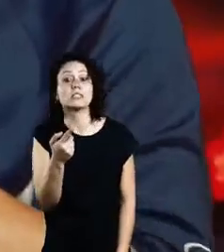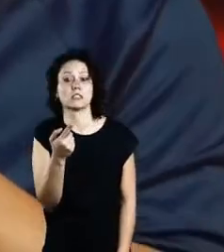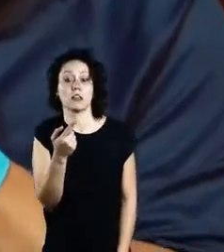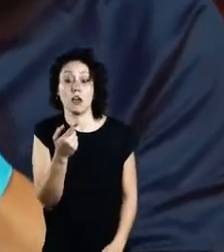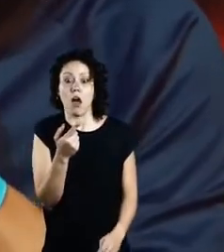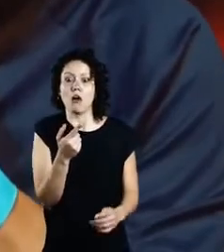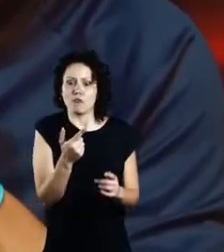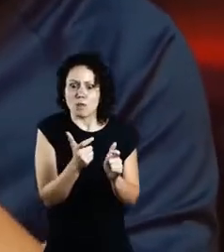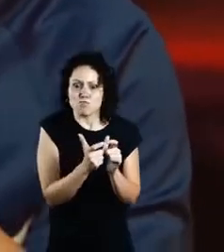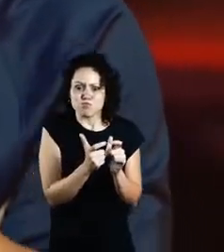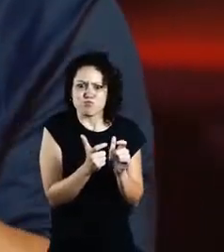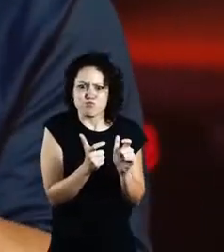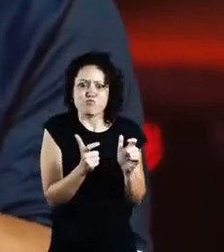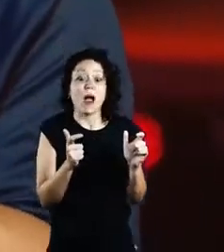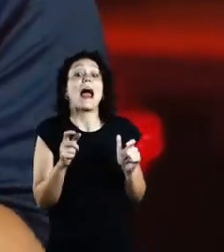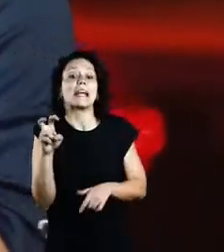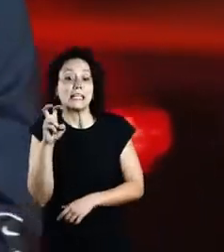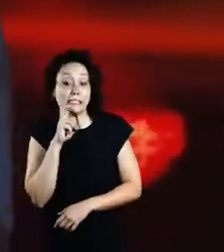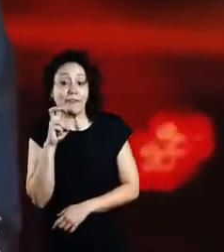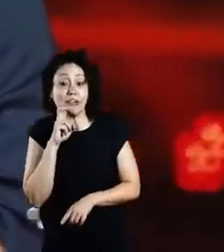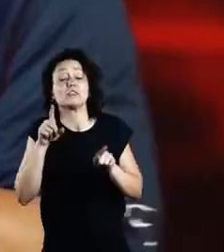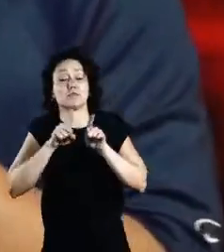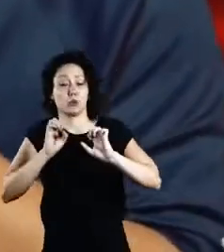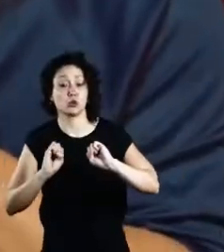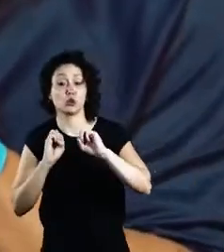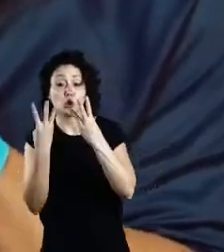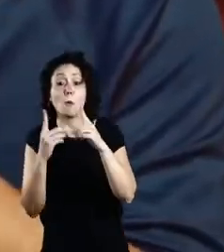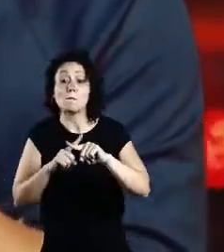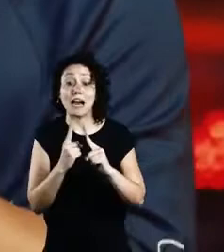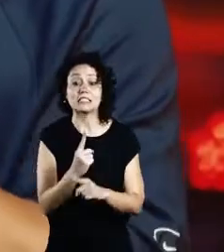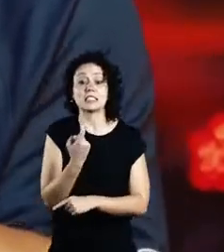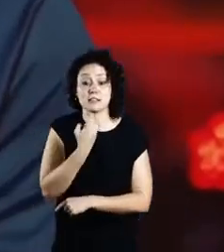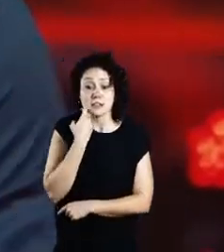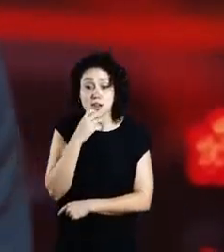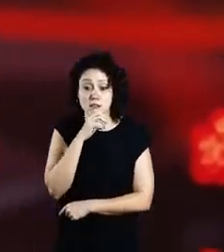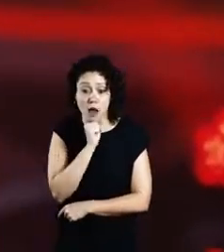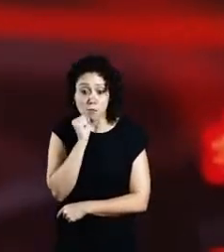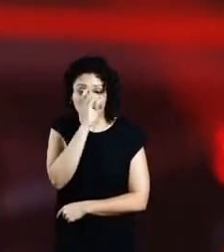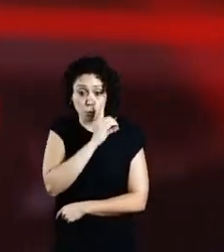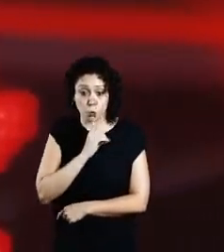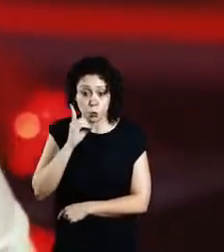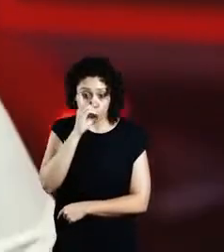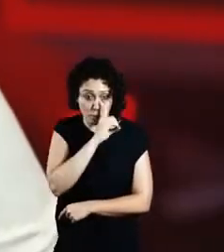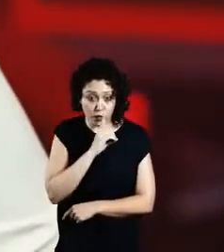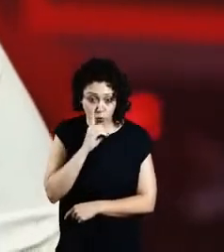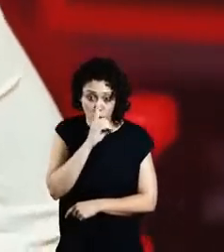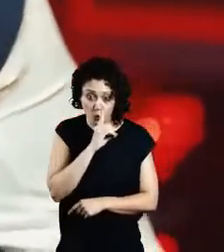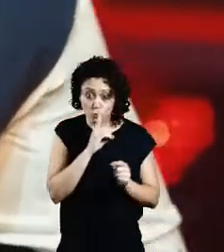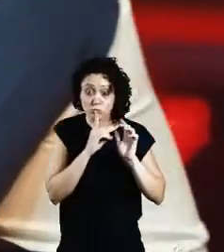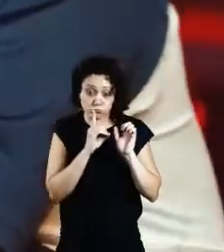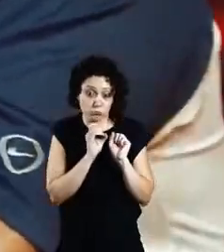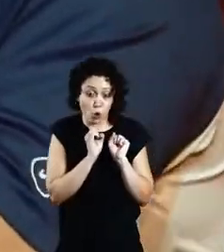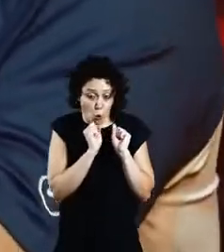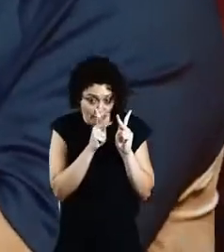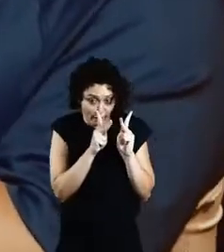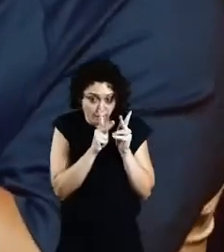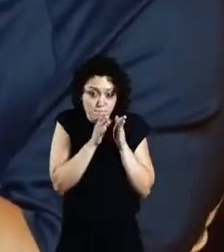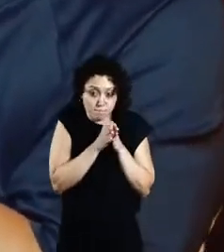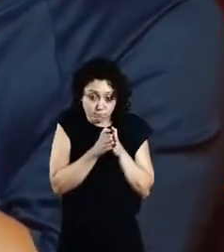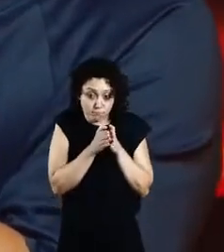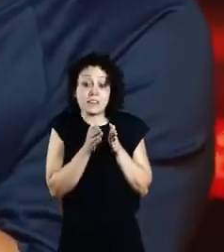começava quinta, sexta, sábado e domingo. Mas o que acontecia na sexta, sábado e domingo, segunda, terça, quarta, quinta, sexta, era